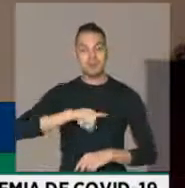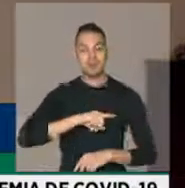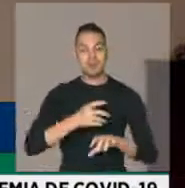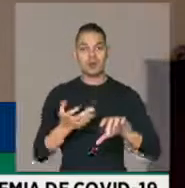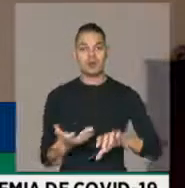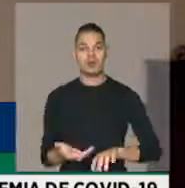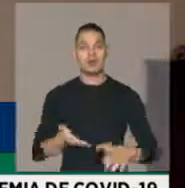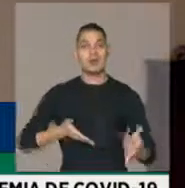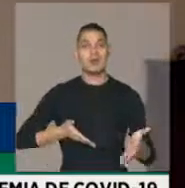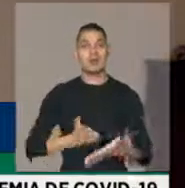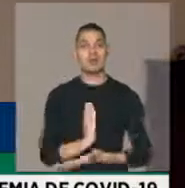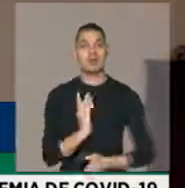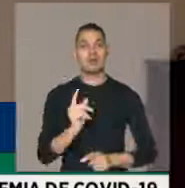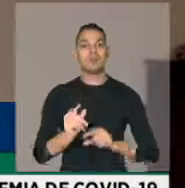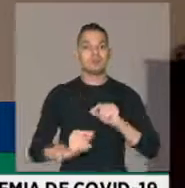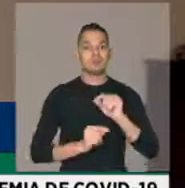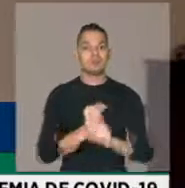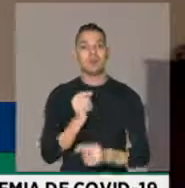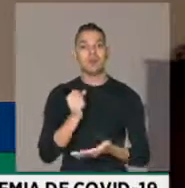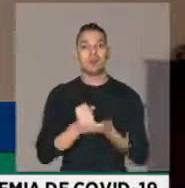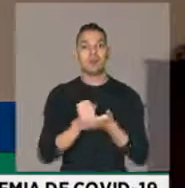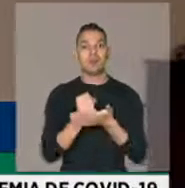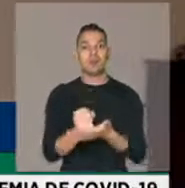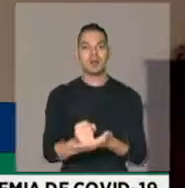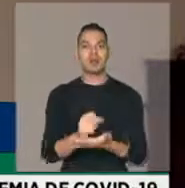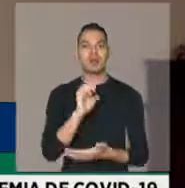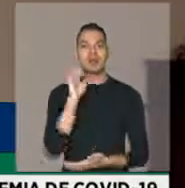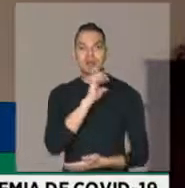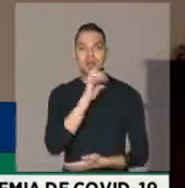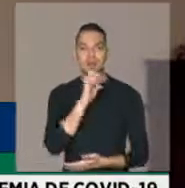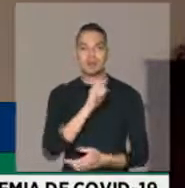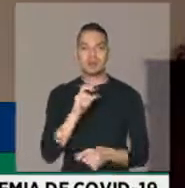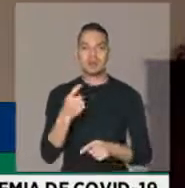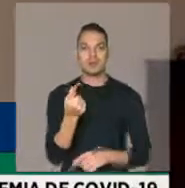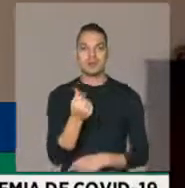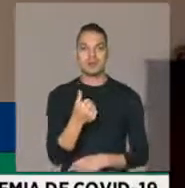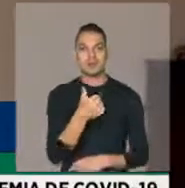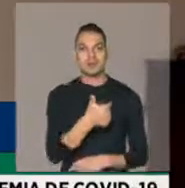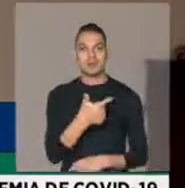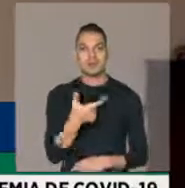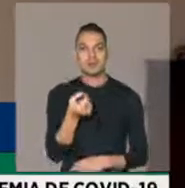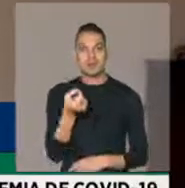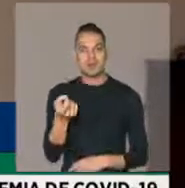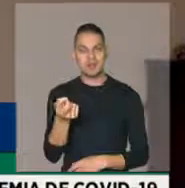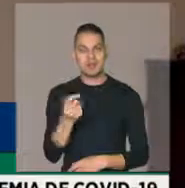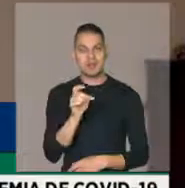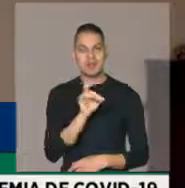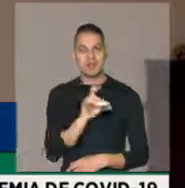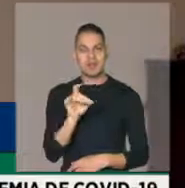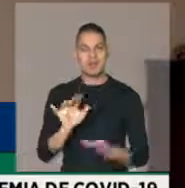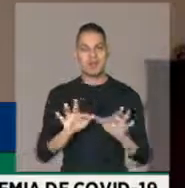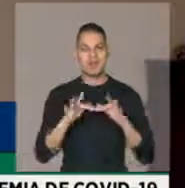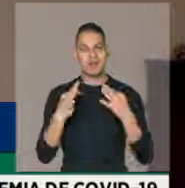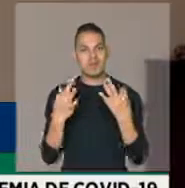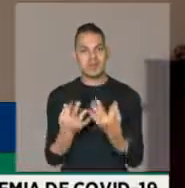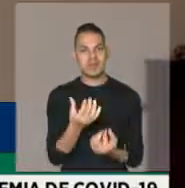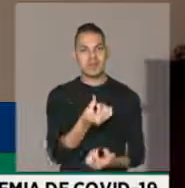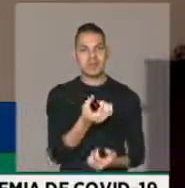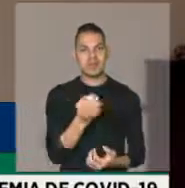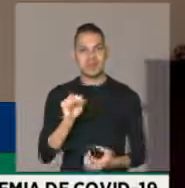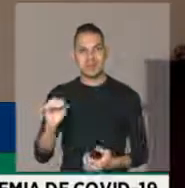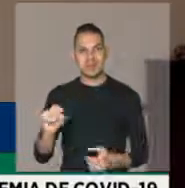Nacional, aprovamos o auxílio emergencial de R$ 1.200 por família, 2 cotas de